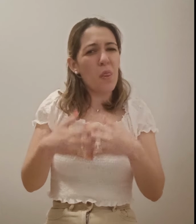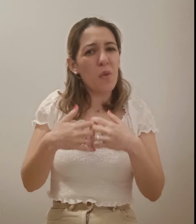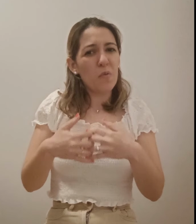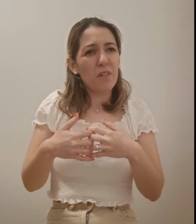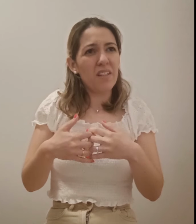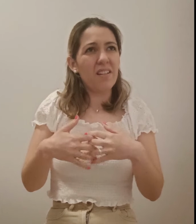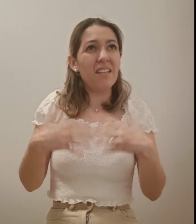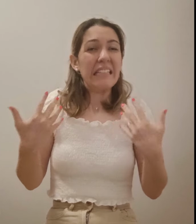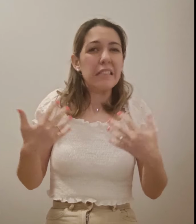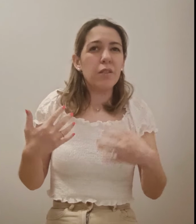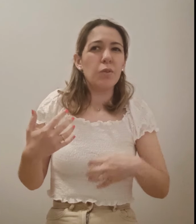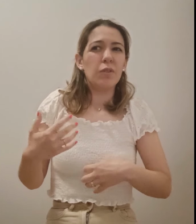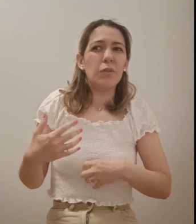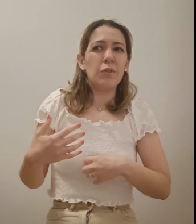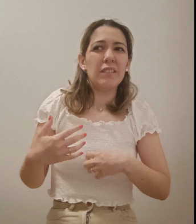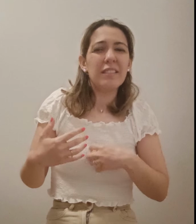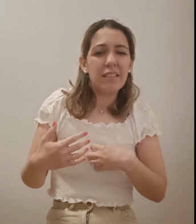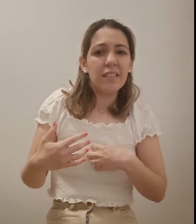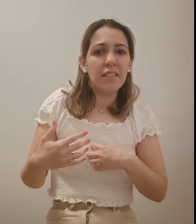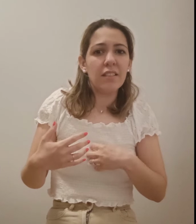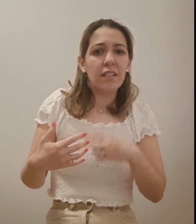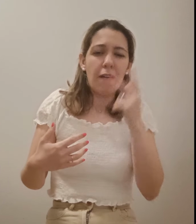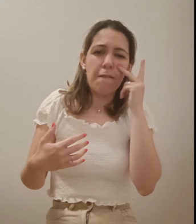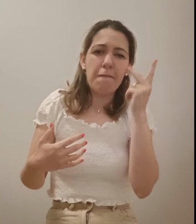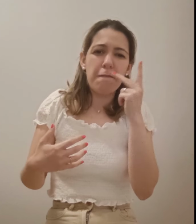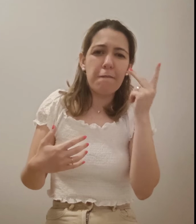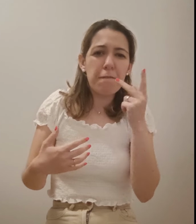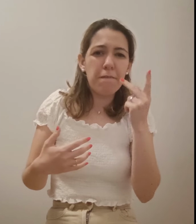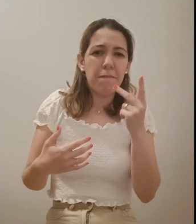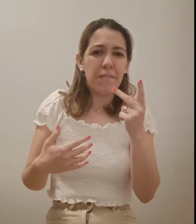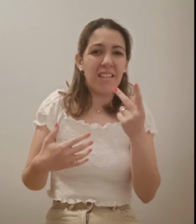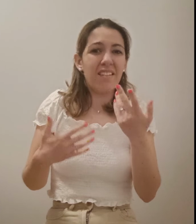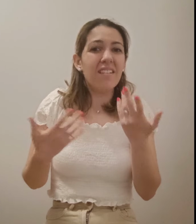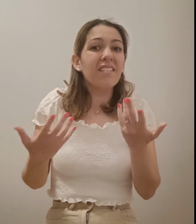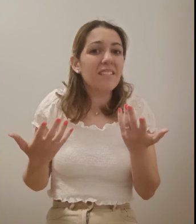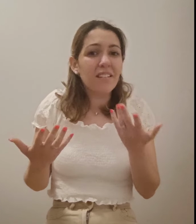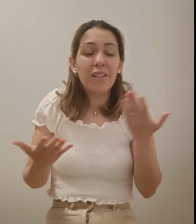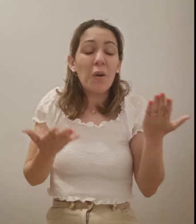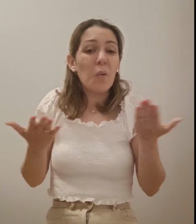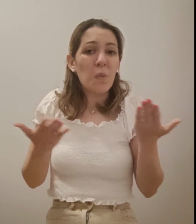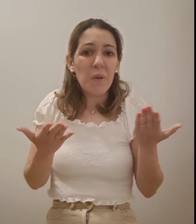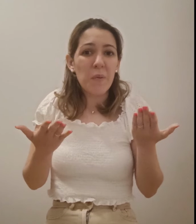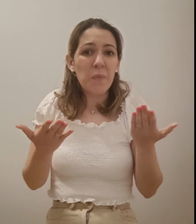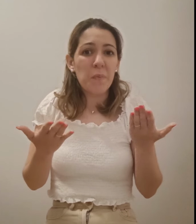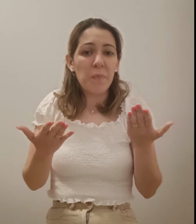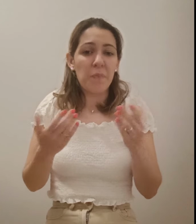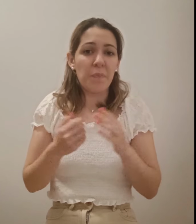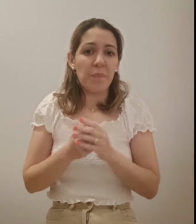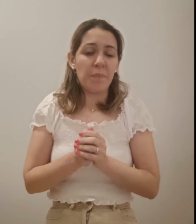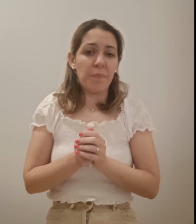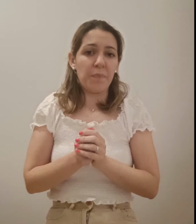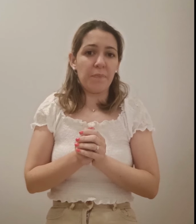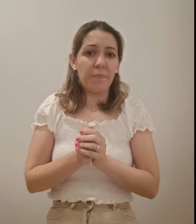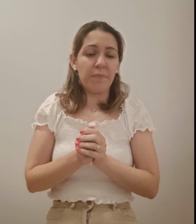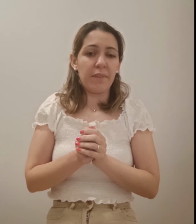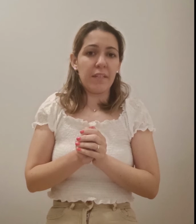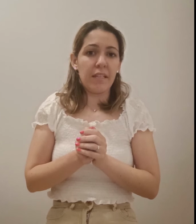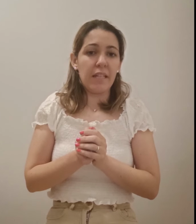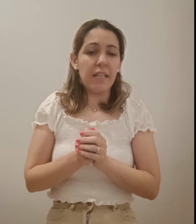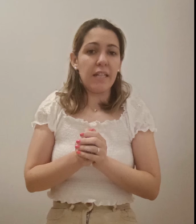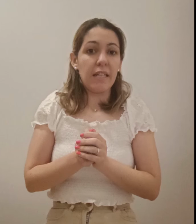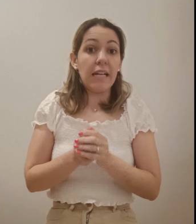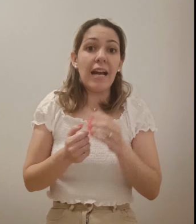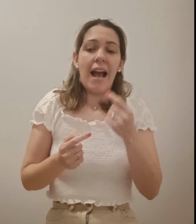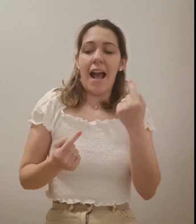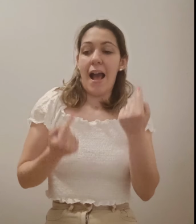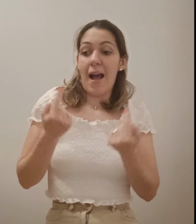aquilo, sobre o sentido da vida. Não lhes gabo a sorte, nunca desejei estar no lugar delas. Mas alguma atividade nunca fez